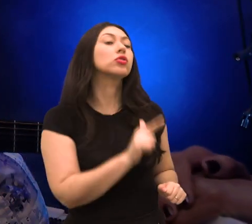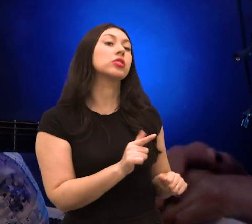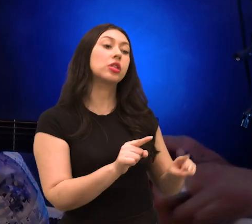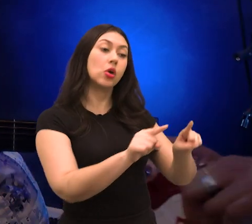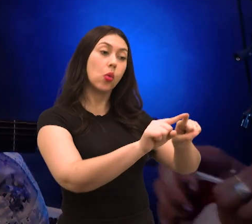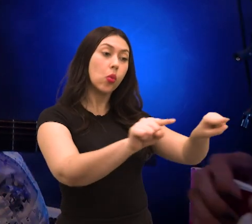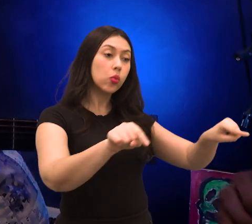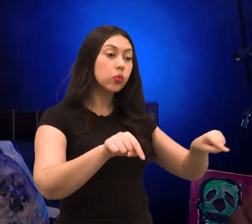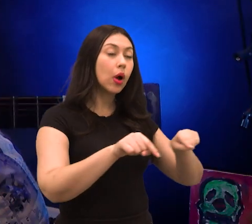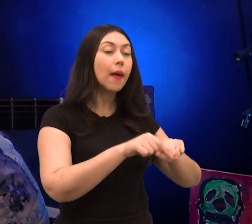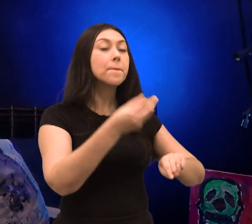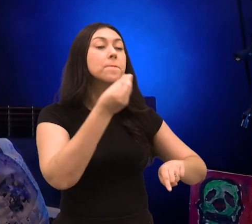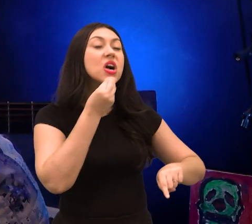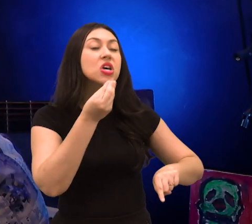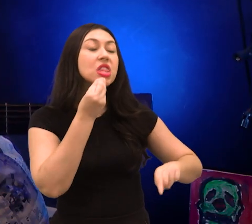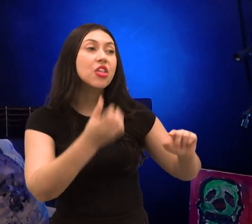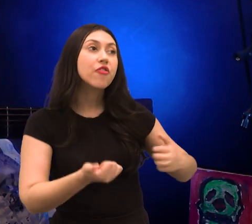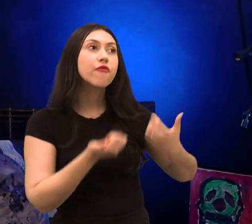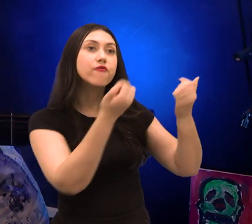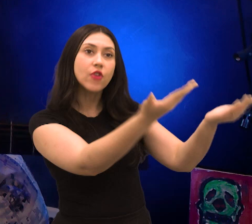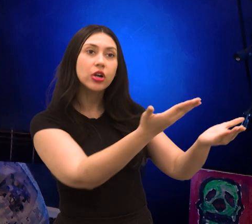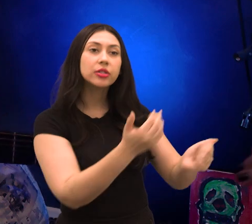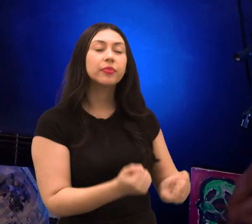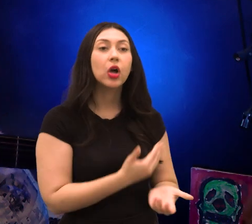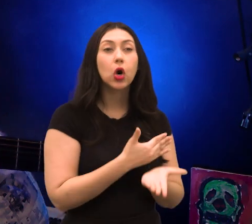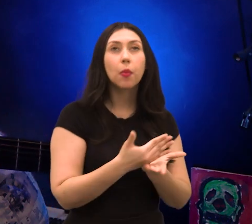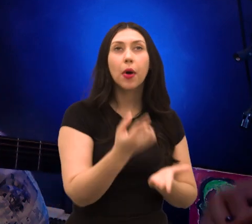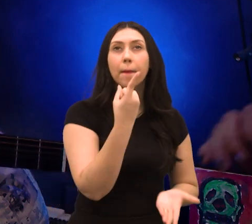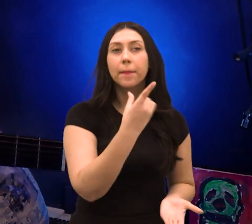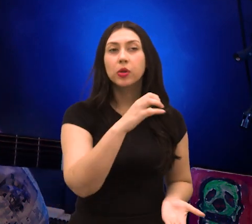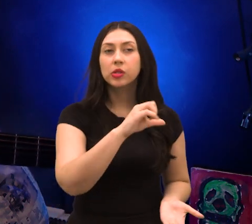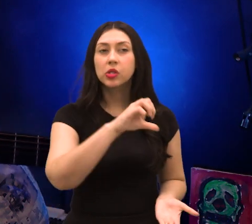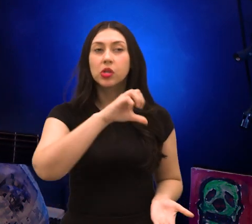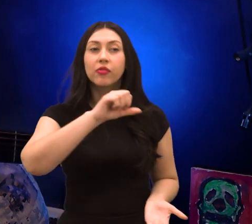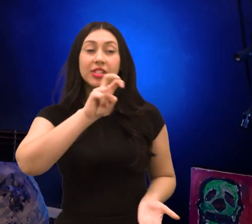conseguir primeiramente ter um espaço e cantar lá fora. Isso começou quando